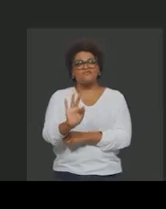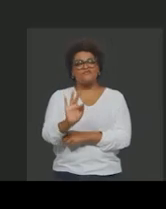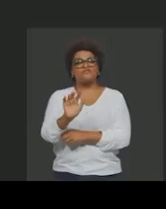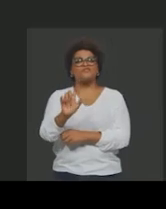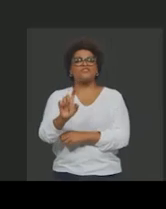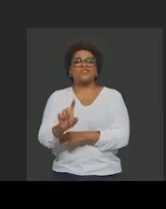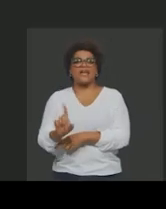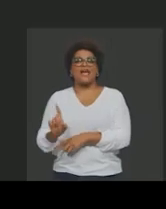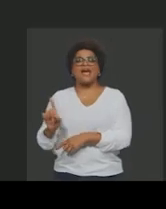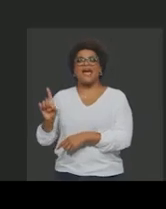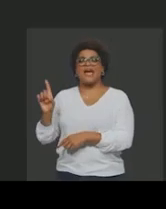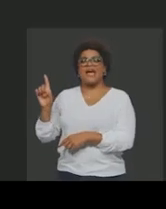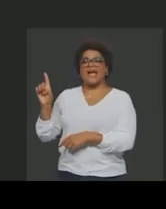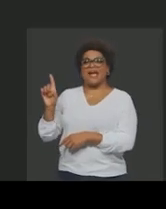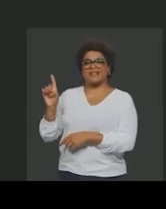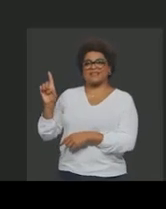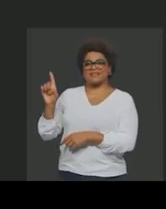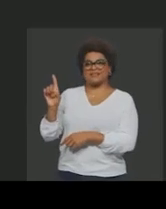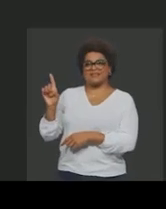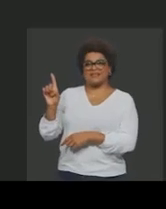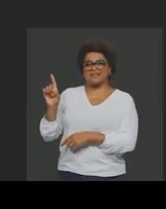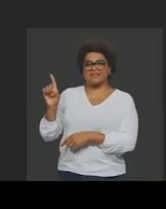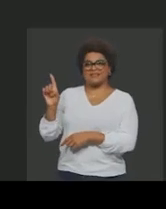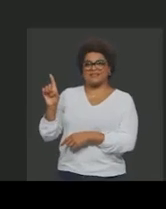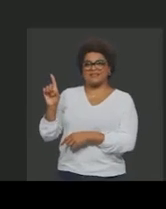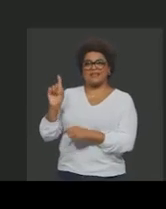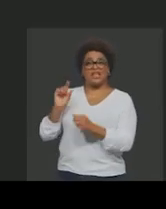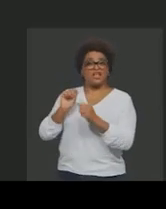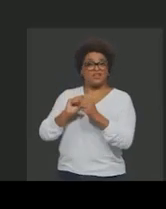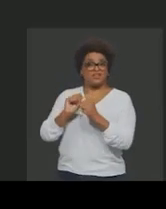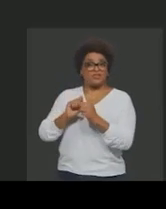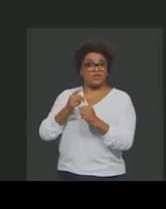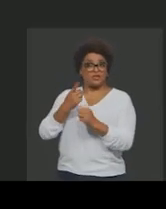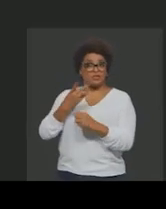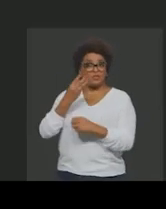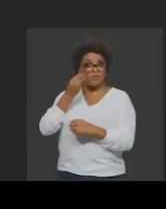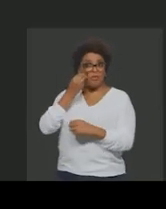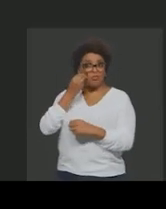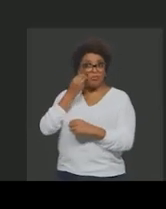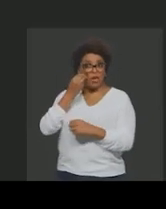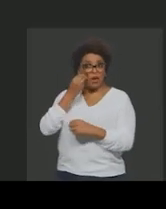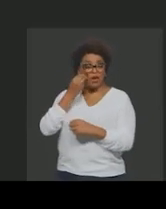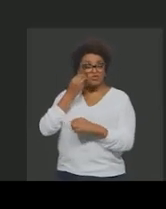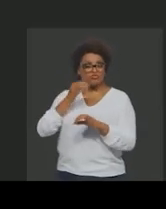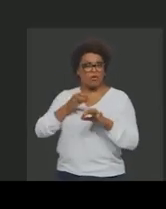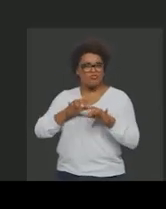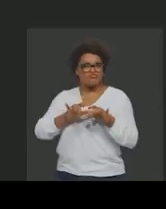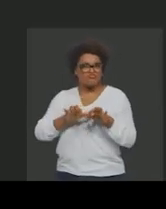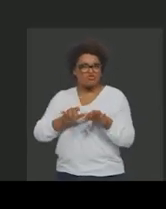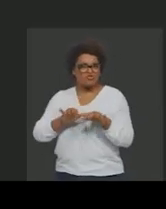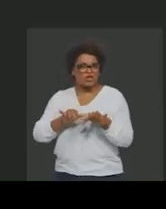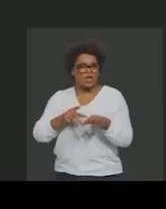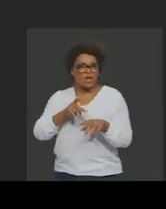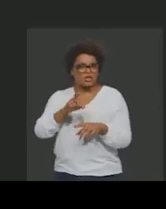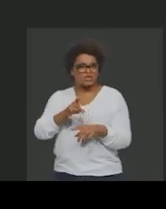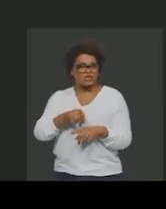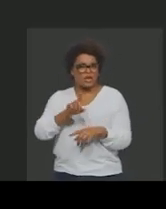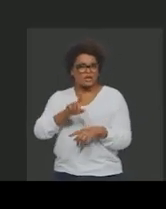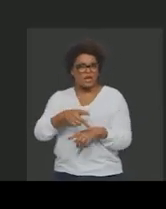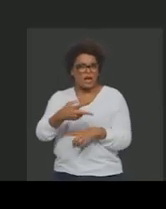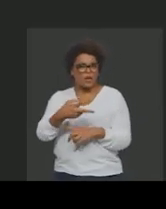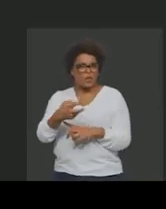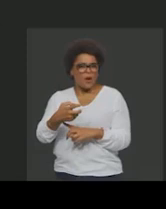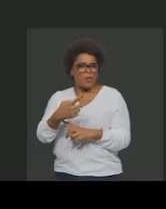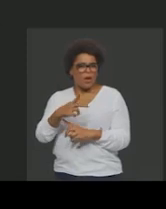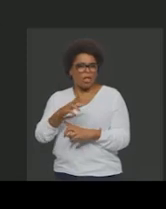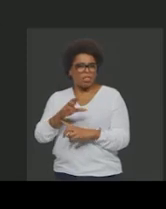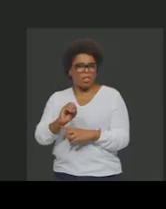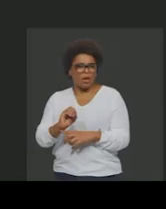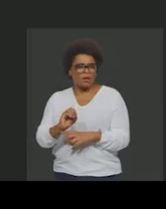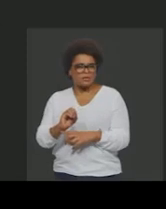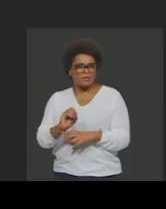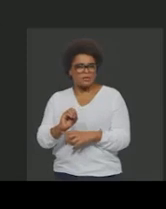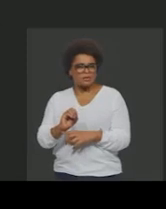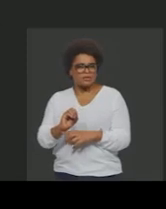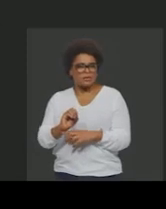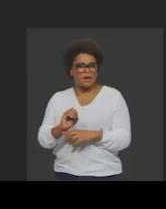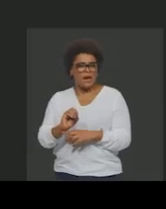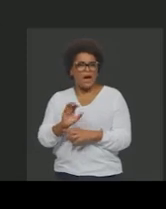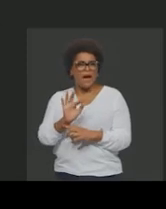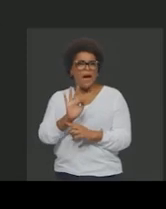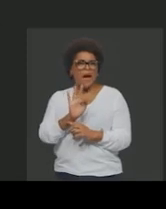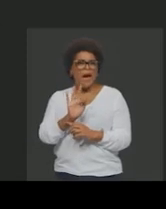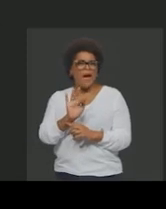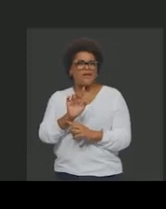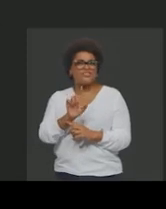x ao cubo. Aqui eu fiz um teste, digitei x igual a 10 no computador, ou no celular, a função